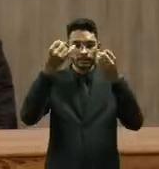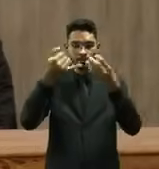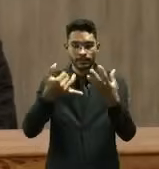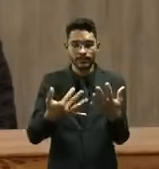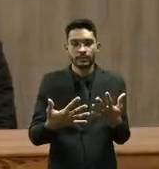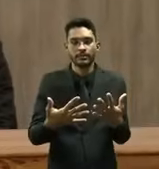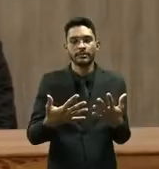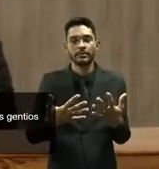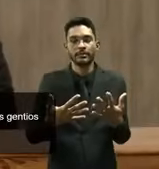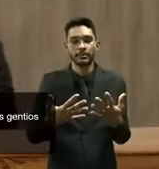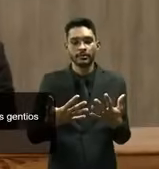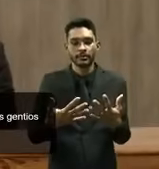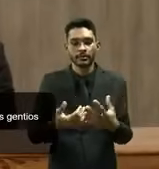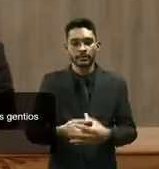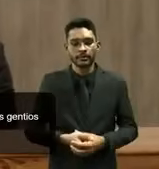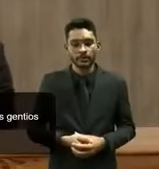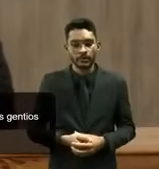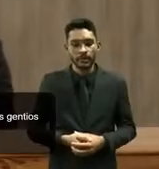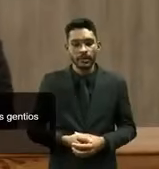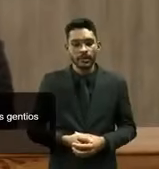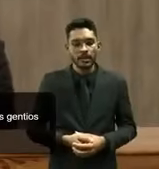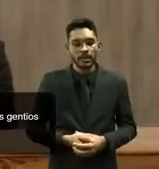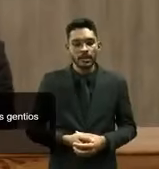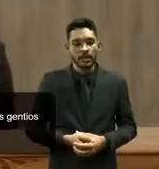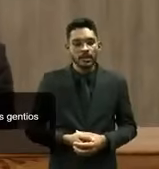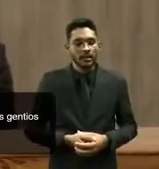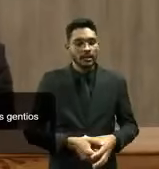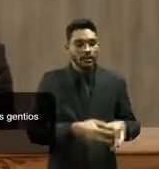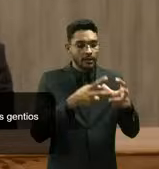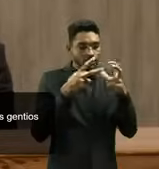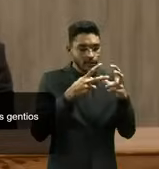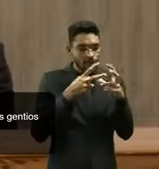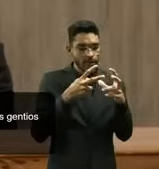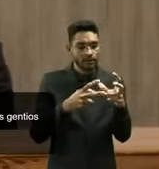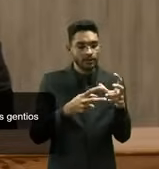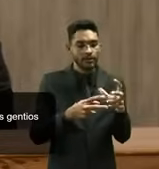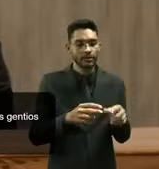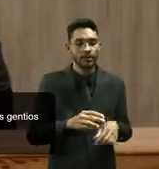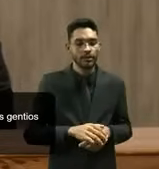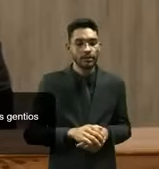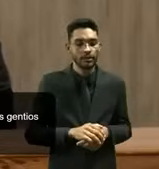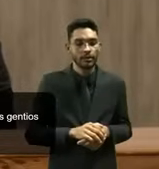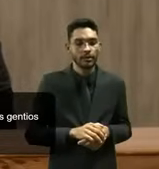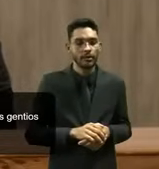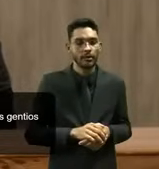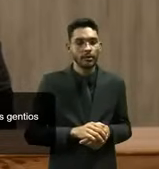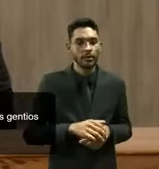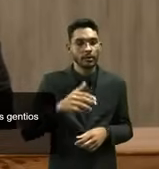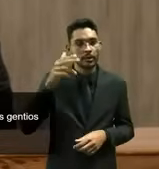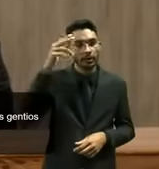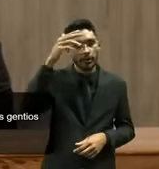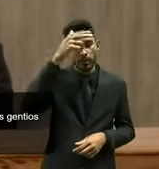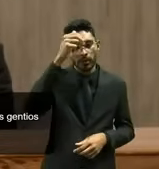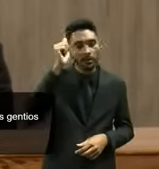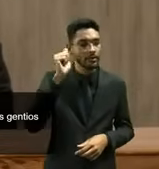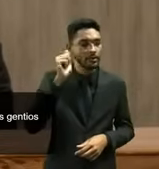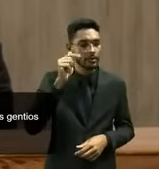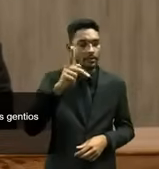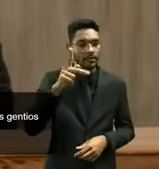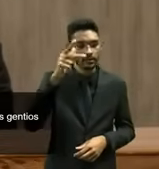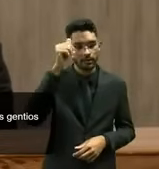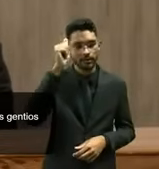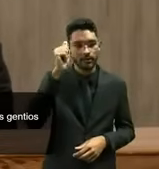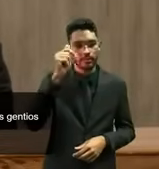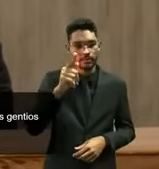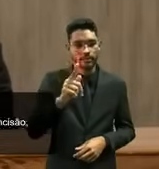e ouviram os apóstolos e os irmãos que estavam na Judeia que também os gentios tinham recebido a palavra